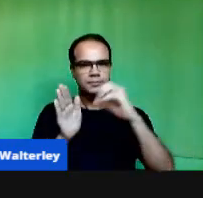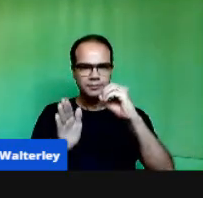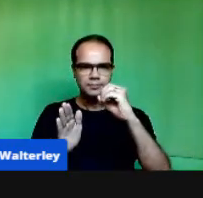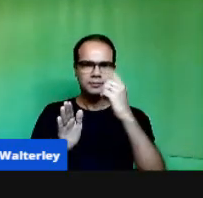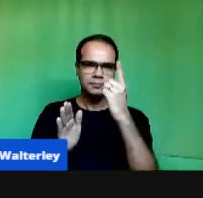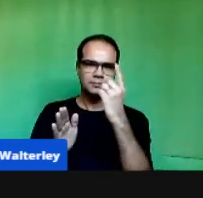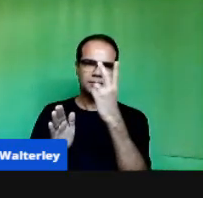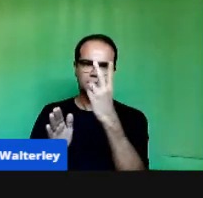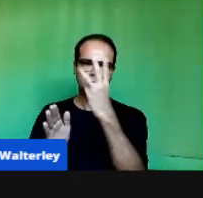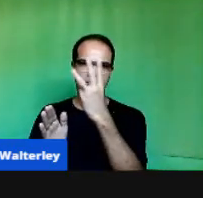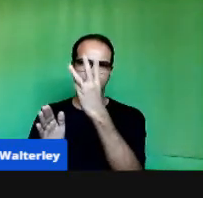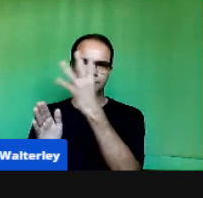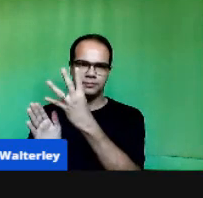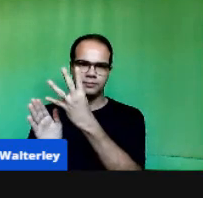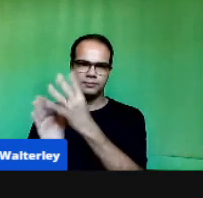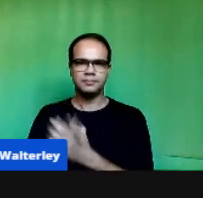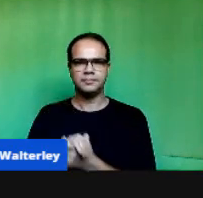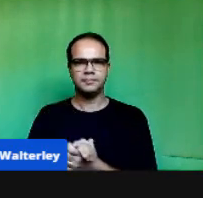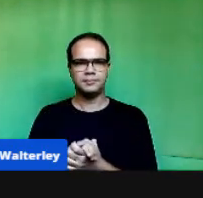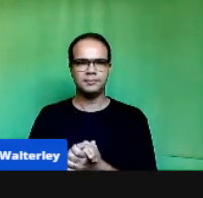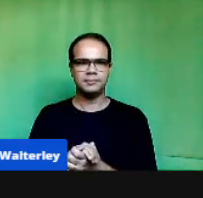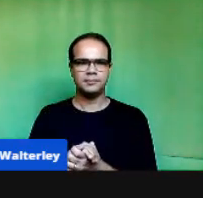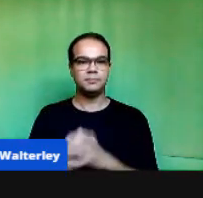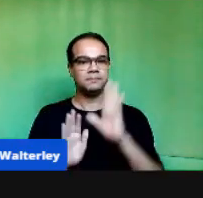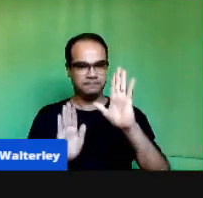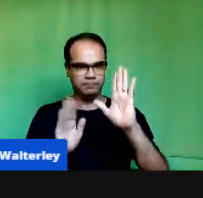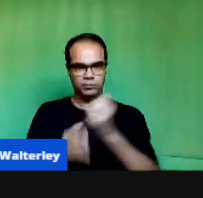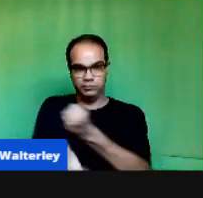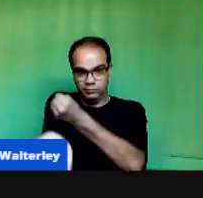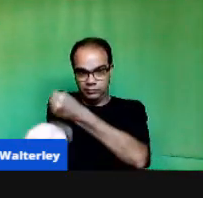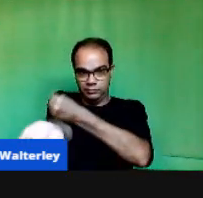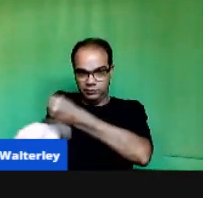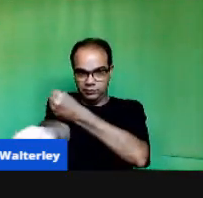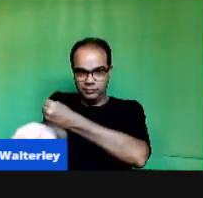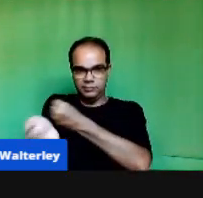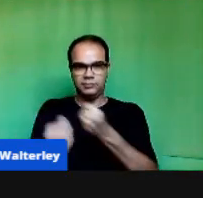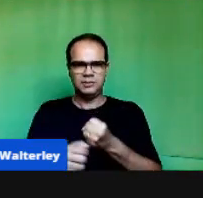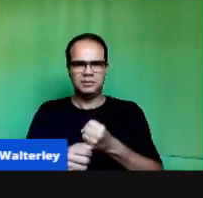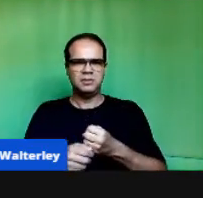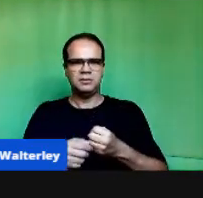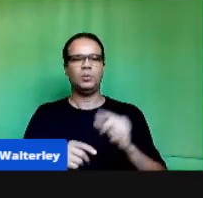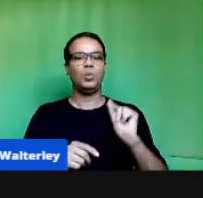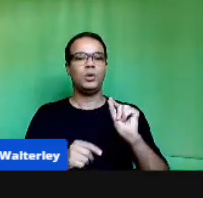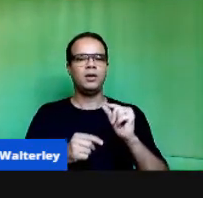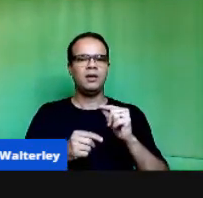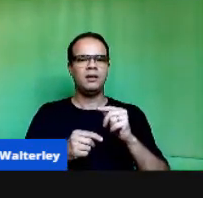aqui eu dou para esses vícios emocionais. Olha só quais são: reclamar,